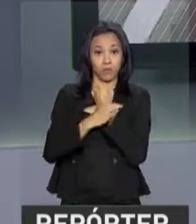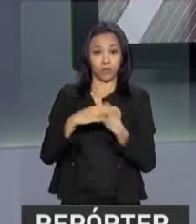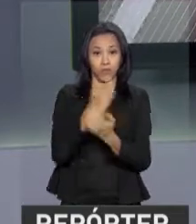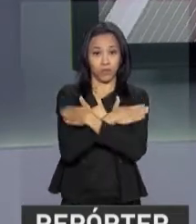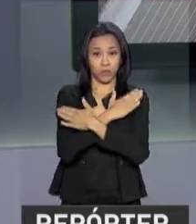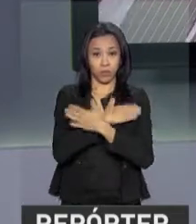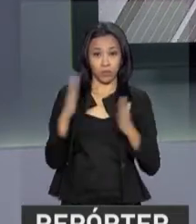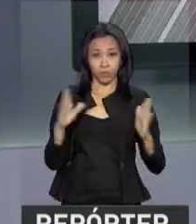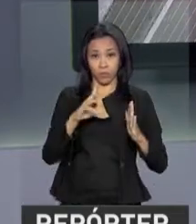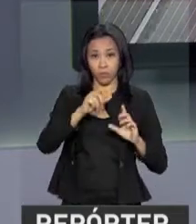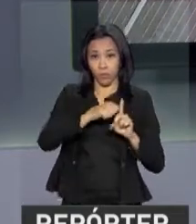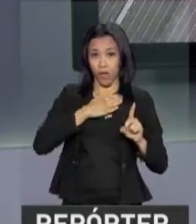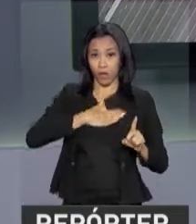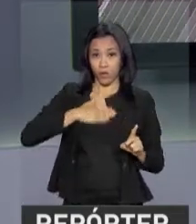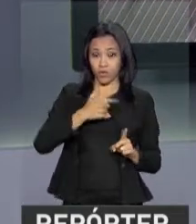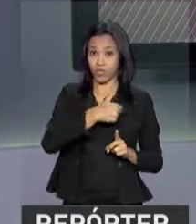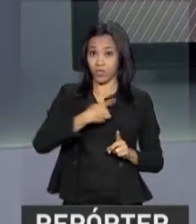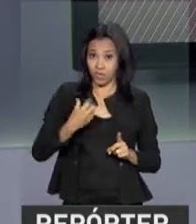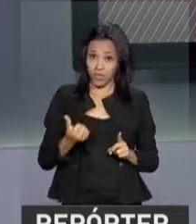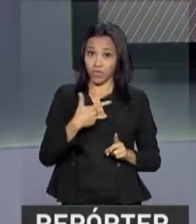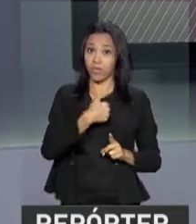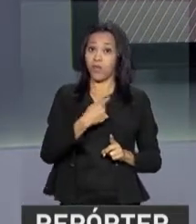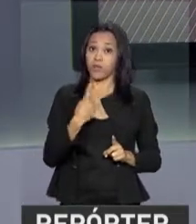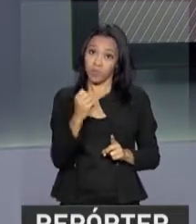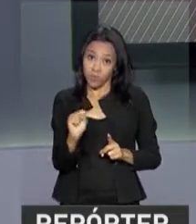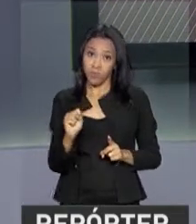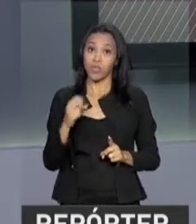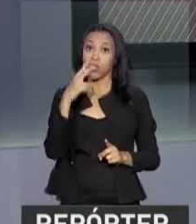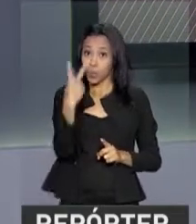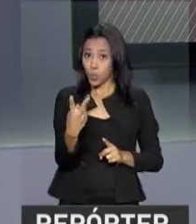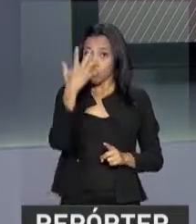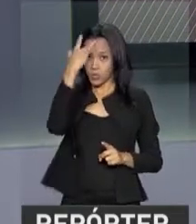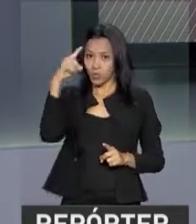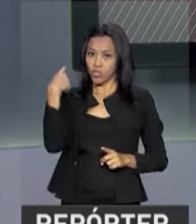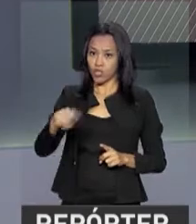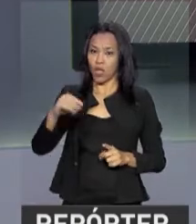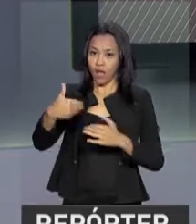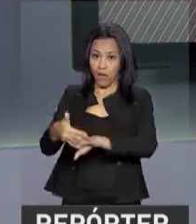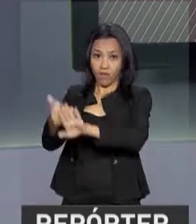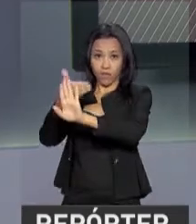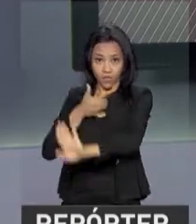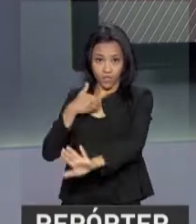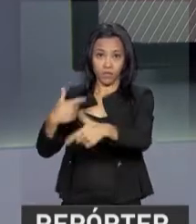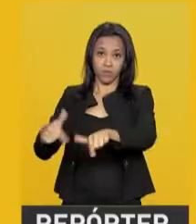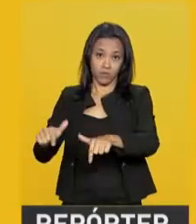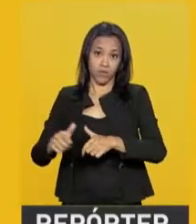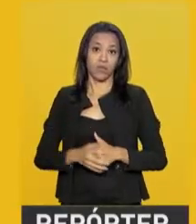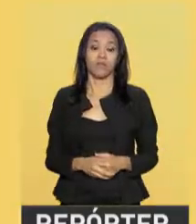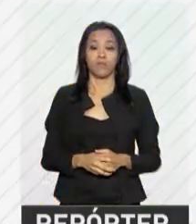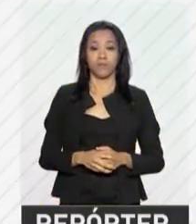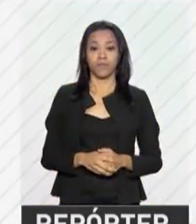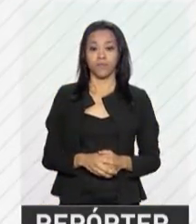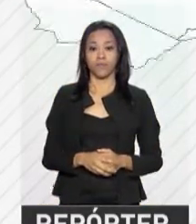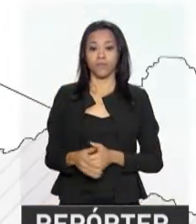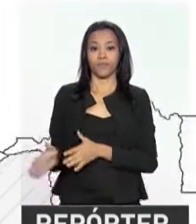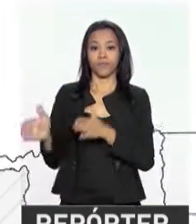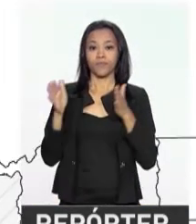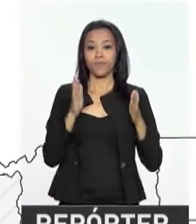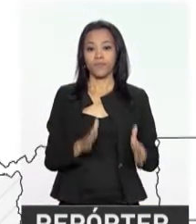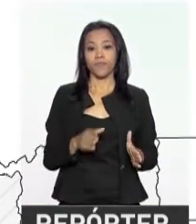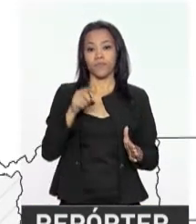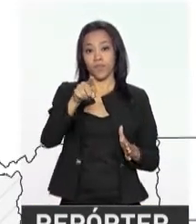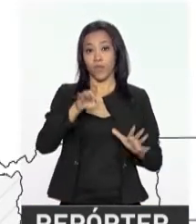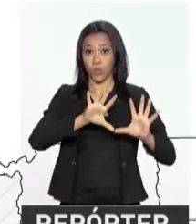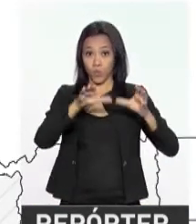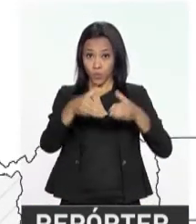2016 e março de 2018 dois servidores já foram afastados a quadrilha atuava